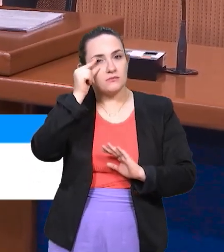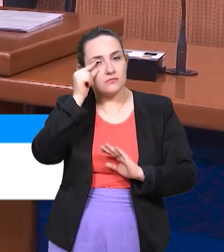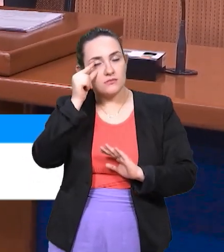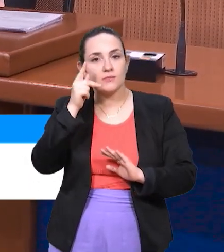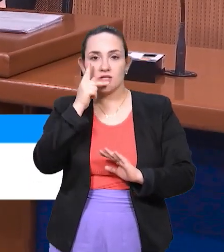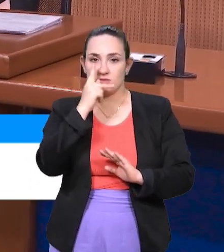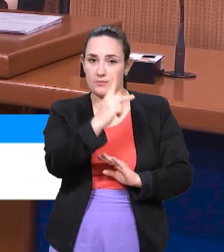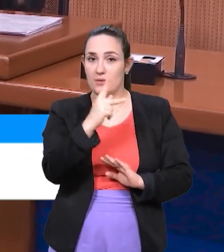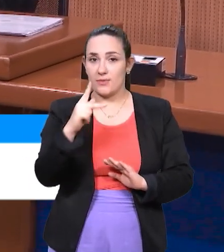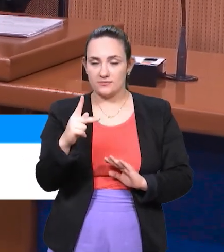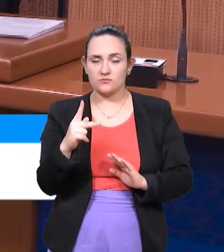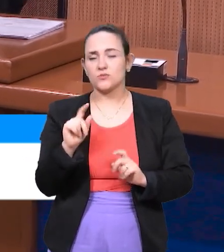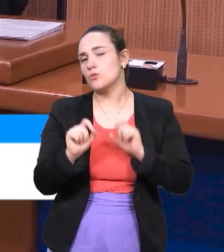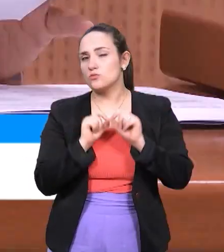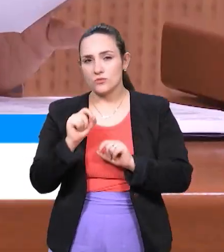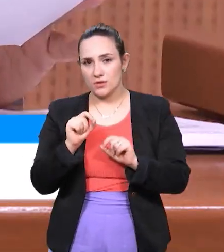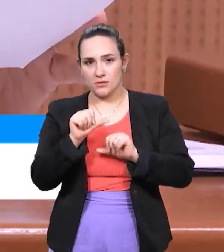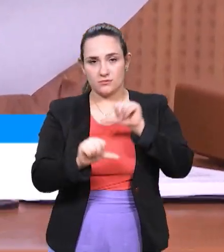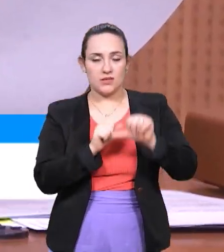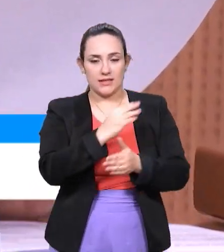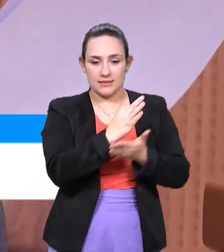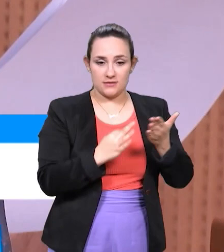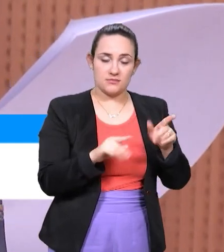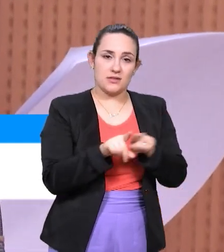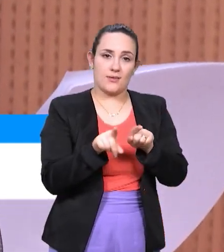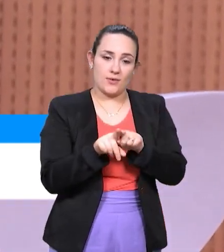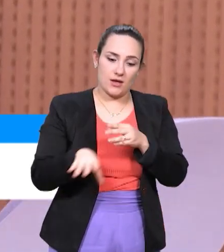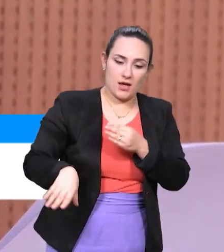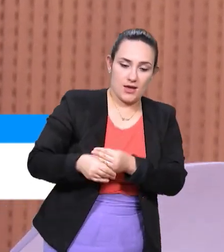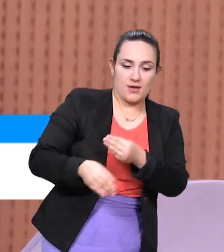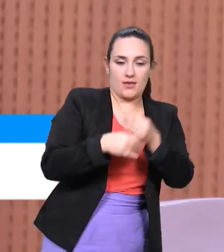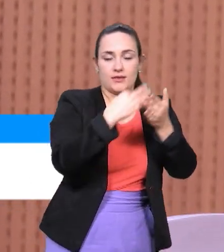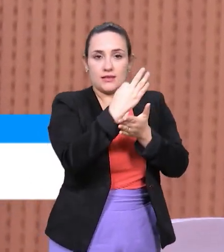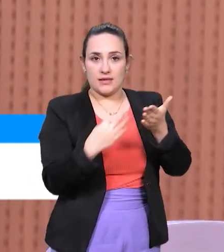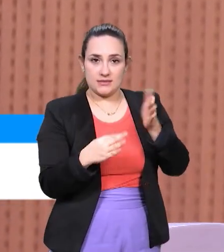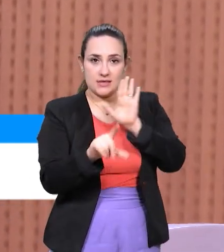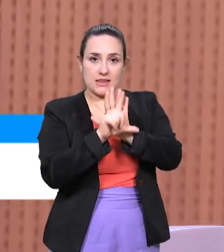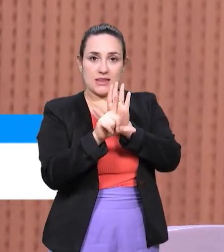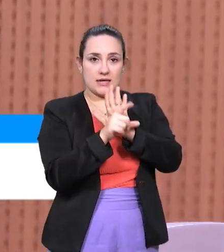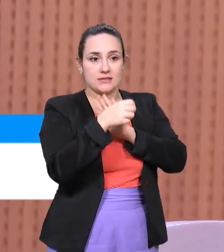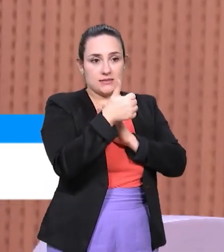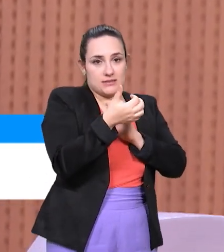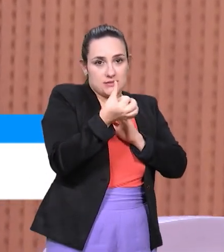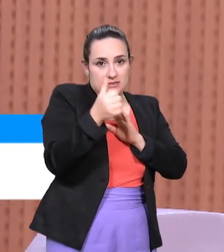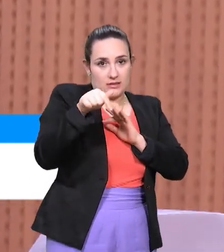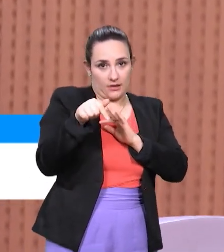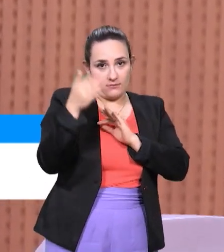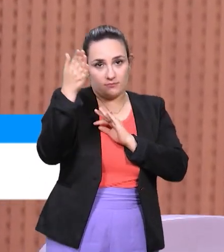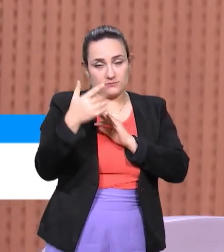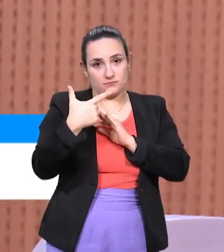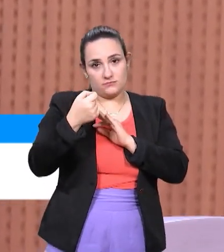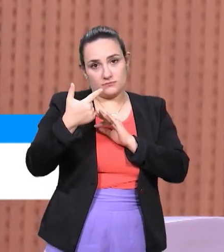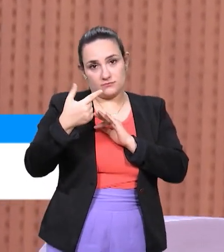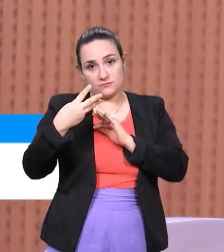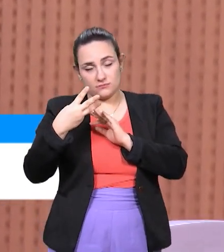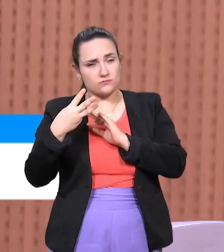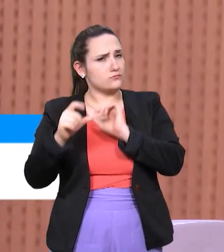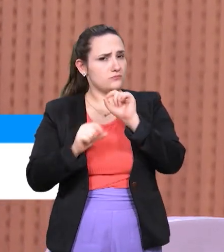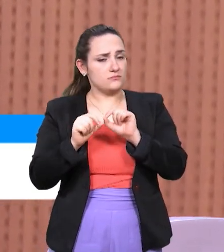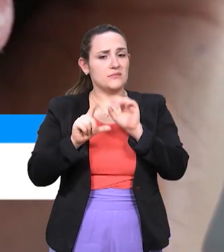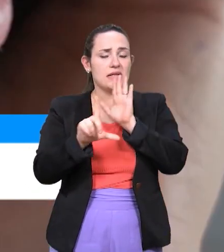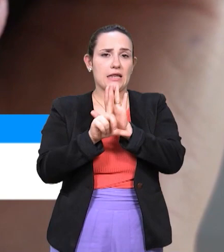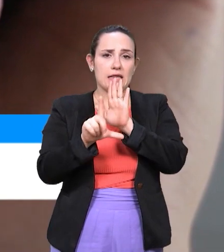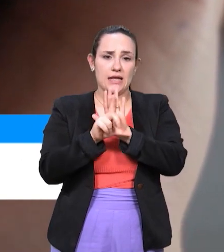deputado Gerson Claro, do PP, que altera a redação e acrescenta dispositivos à Lei 167 de